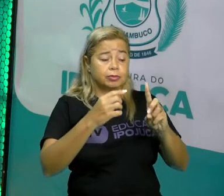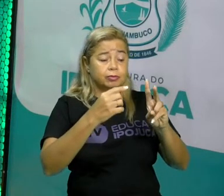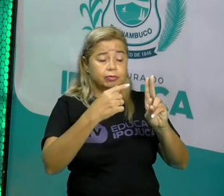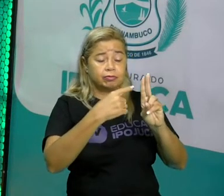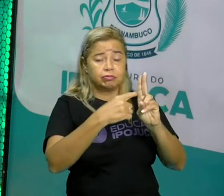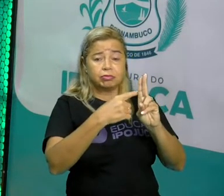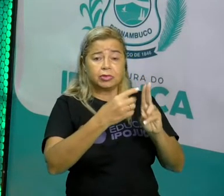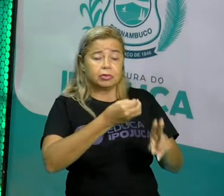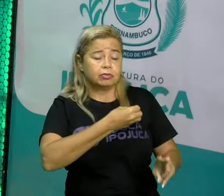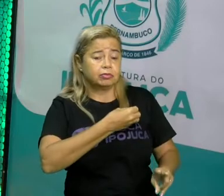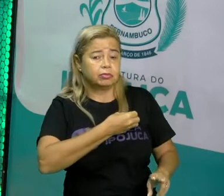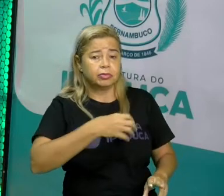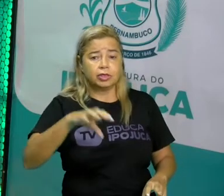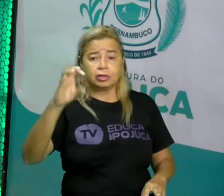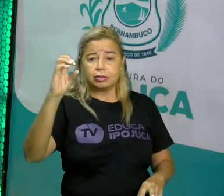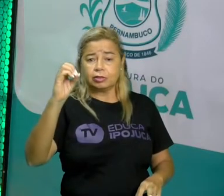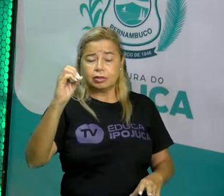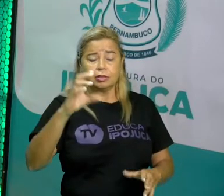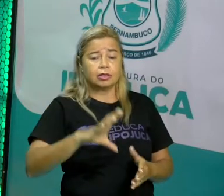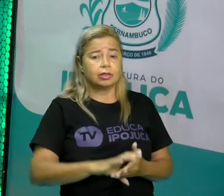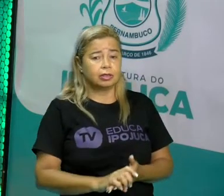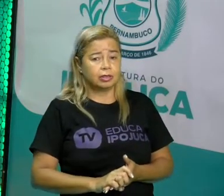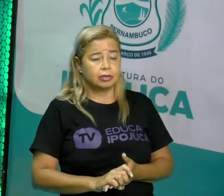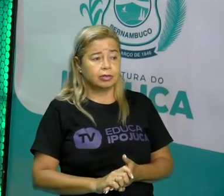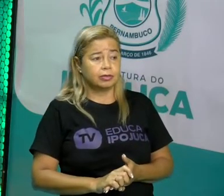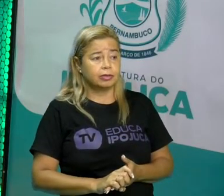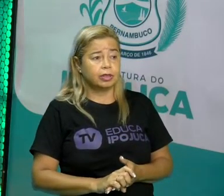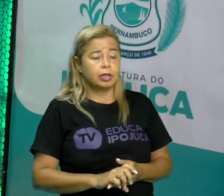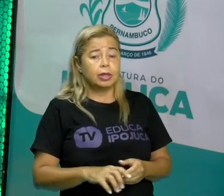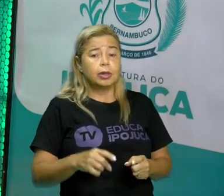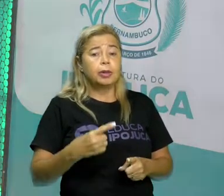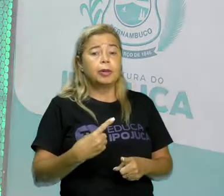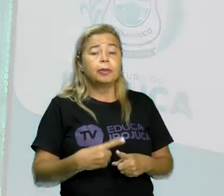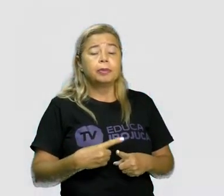E aqui eu tenho zero unidade milhar, porque o meu número é